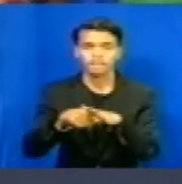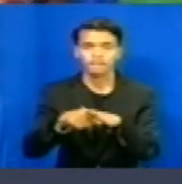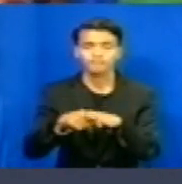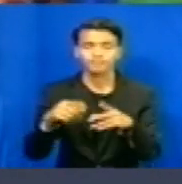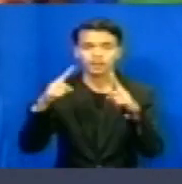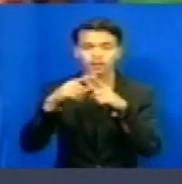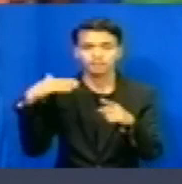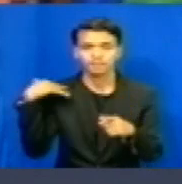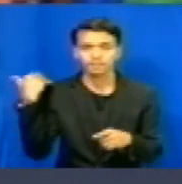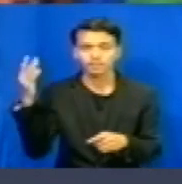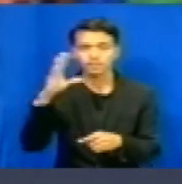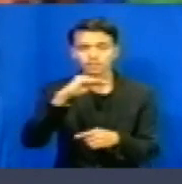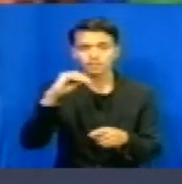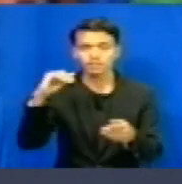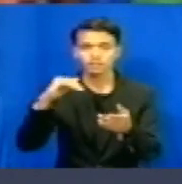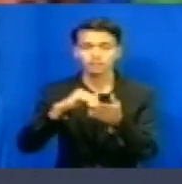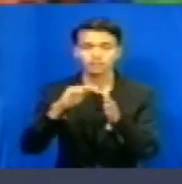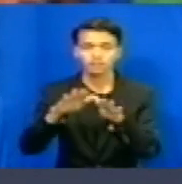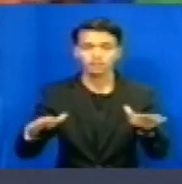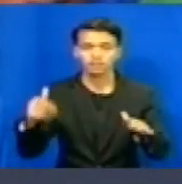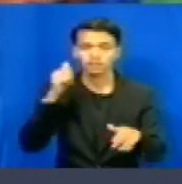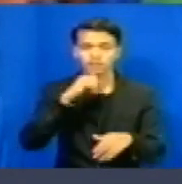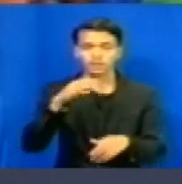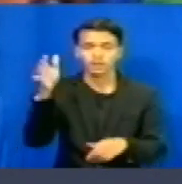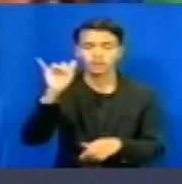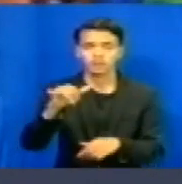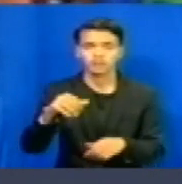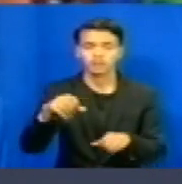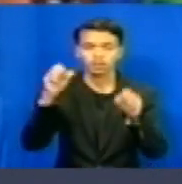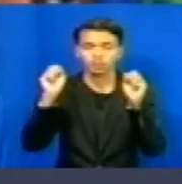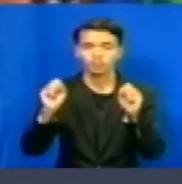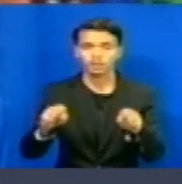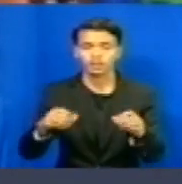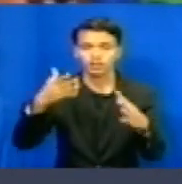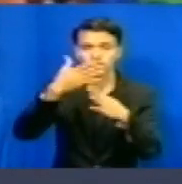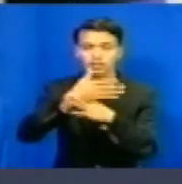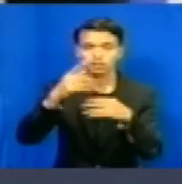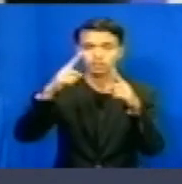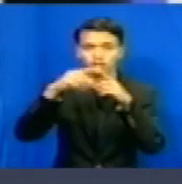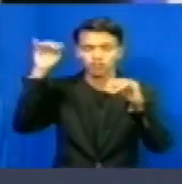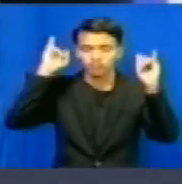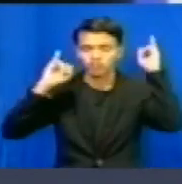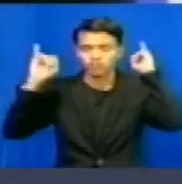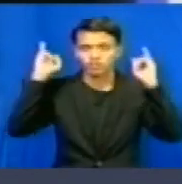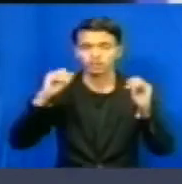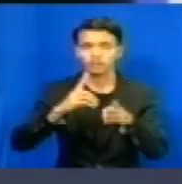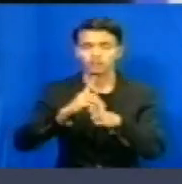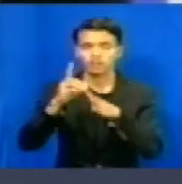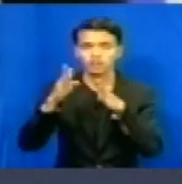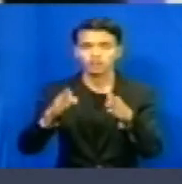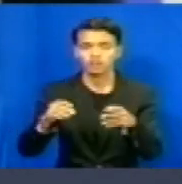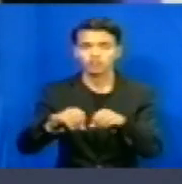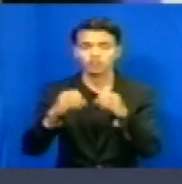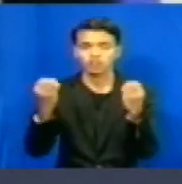foi insai no labari feito sira atau bele acesso da informação no. Diretor